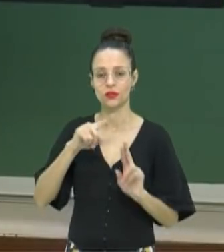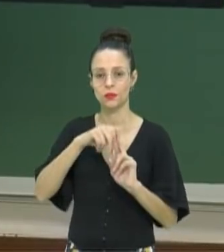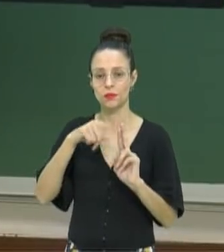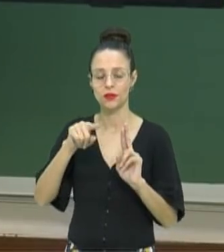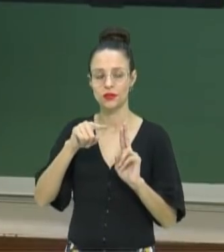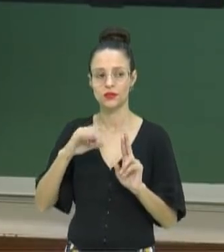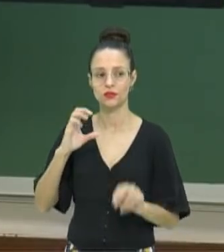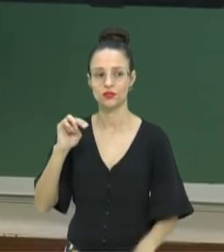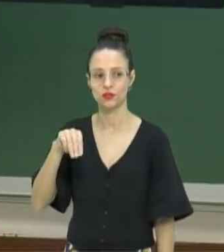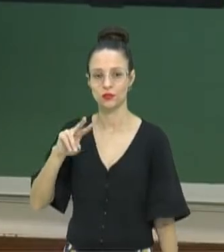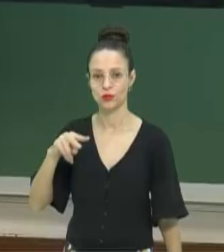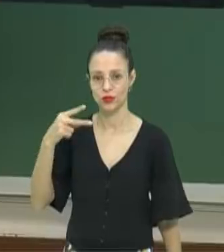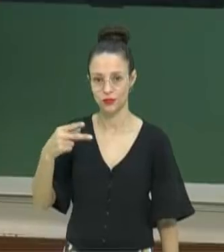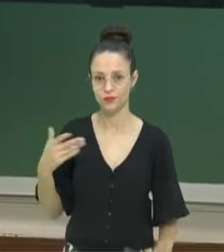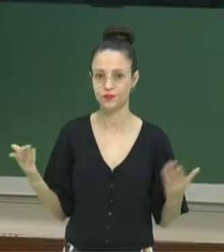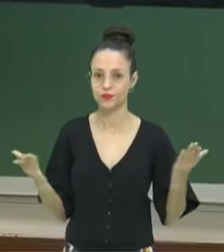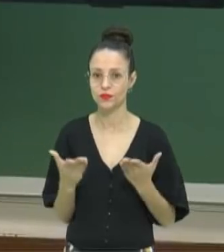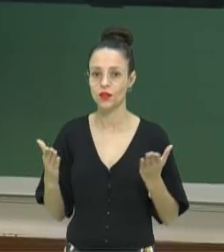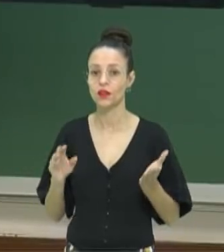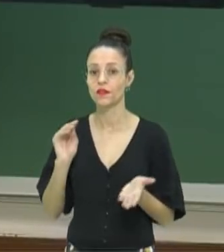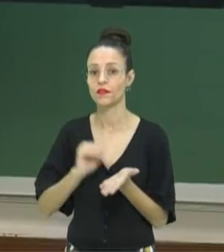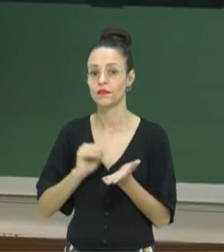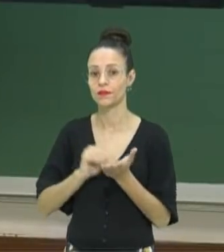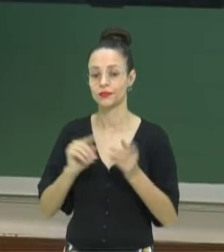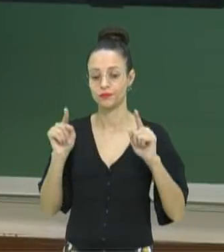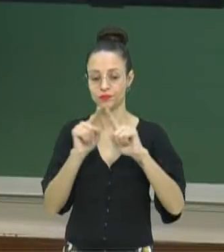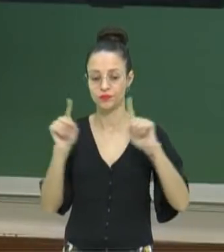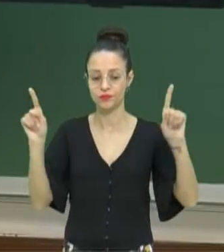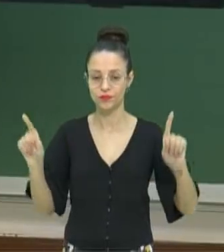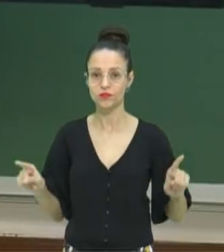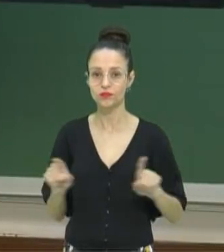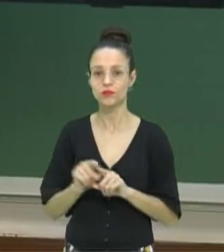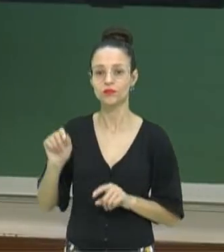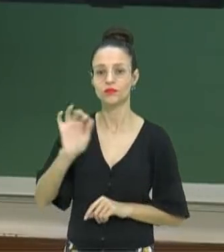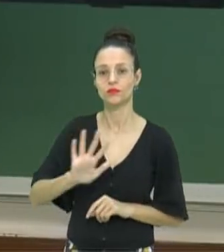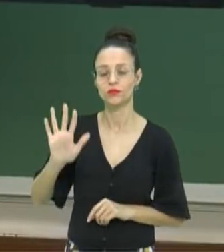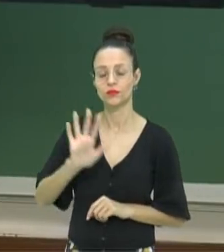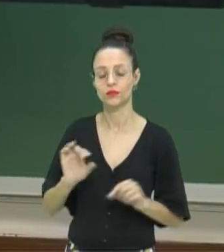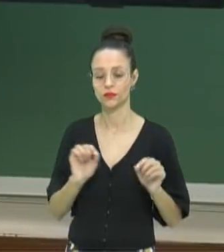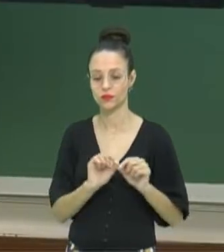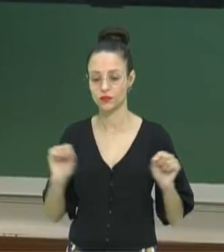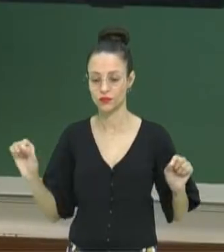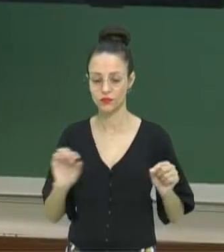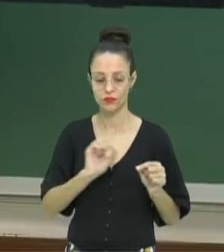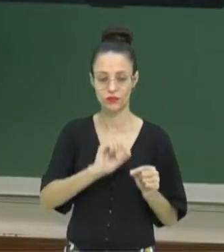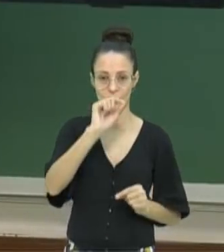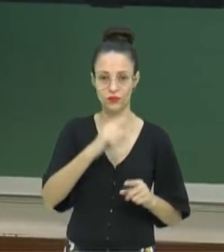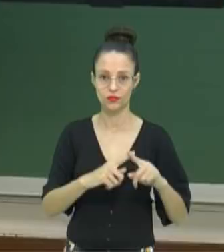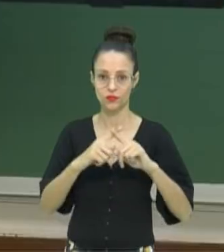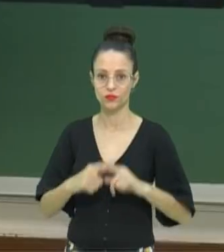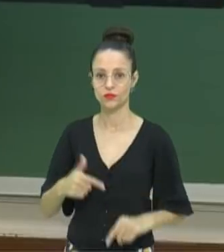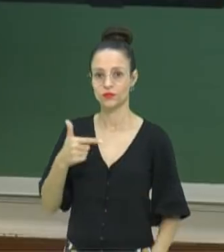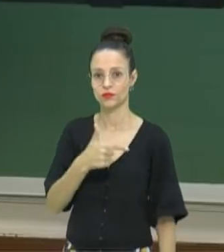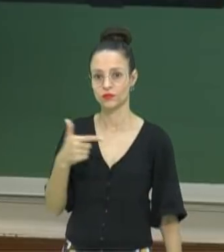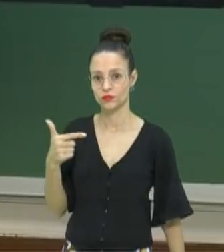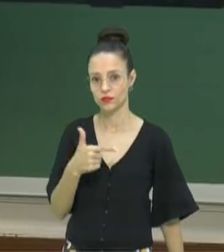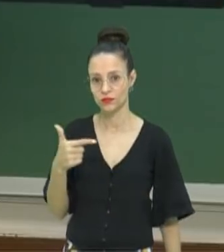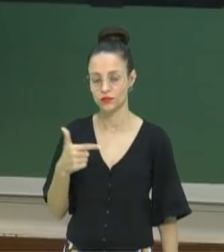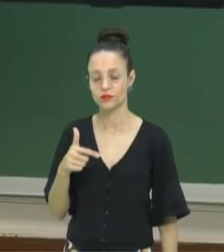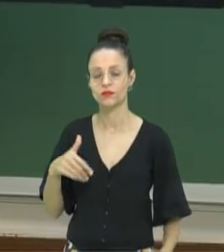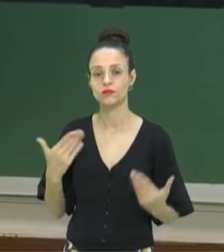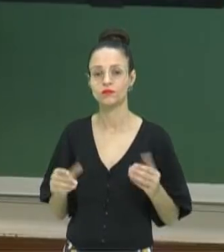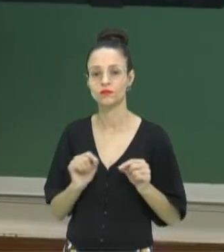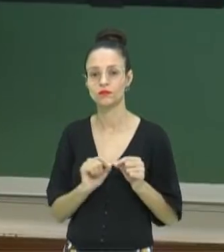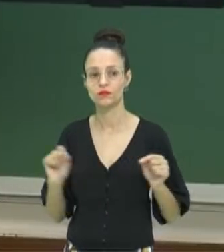centímetros quadrados. E agora falta determinar a área do retângulo. Retângulo é base vezes altura. A altura é 22. E qual